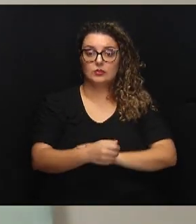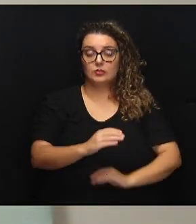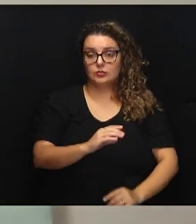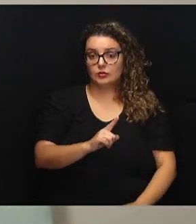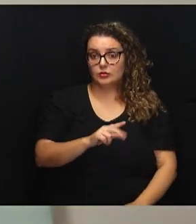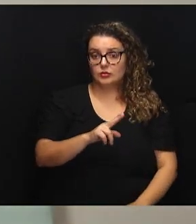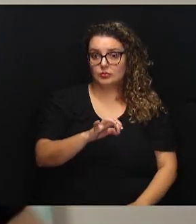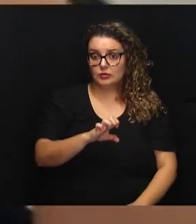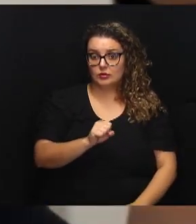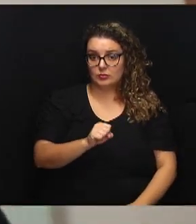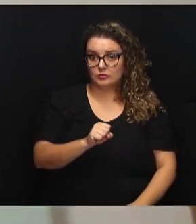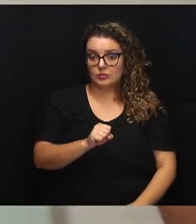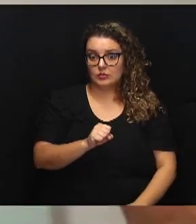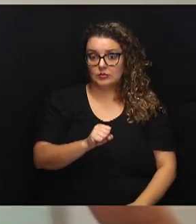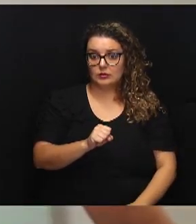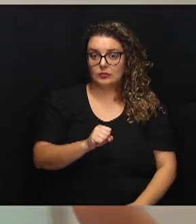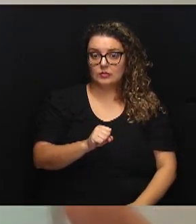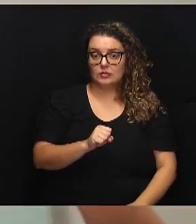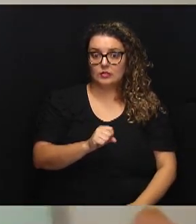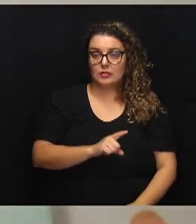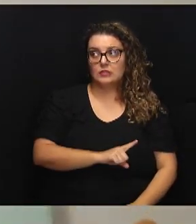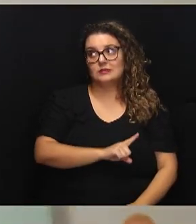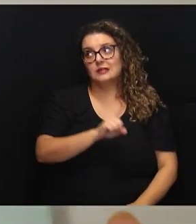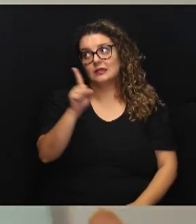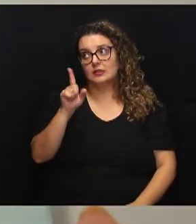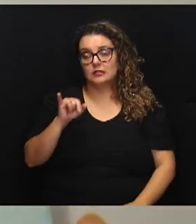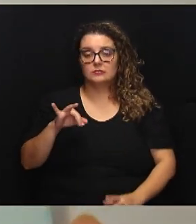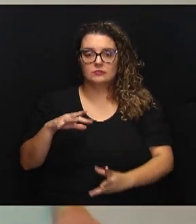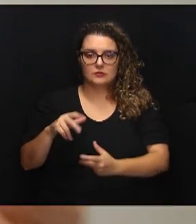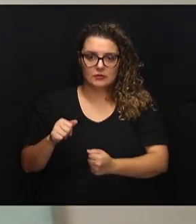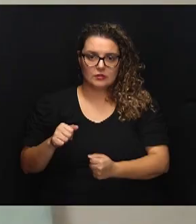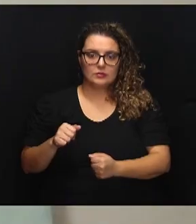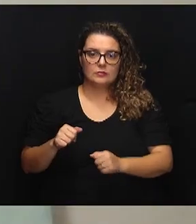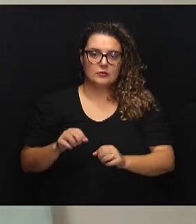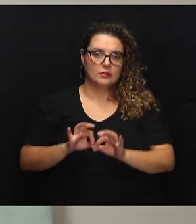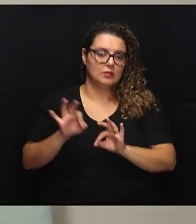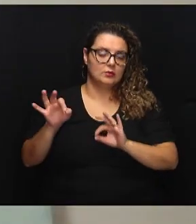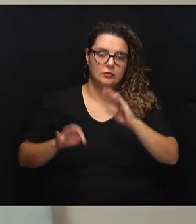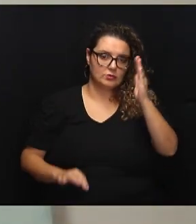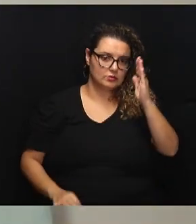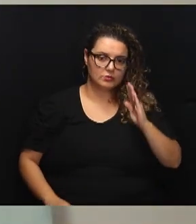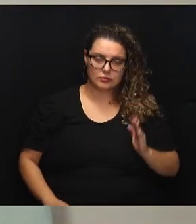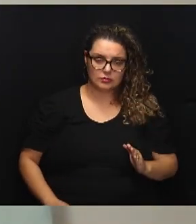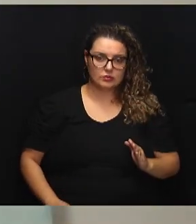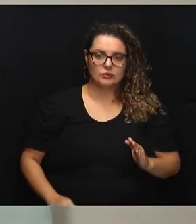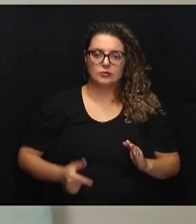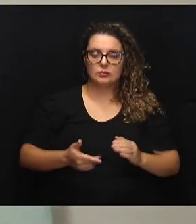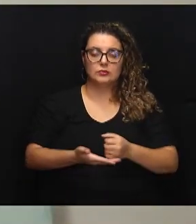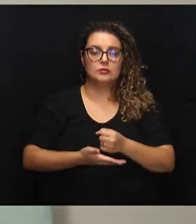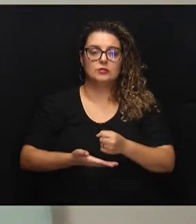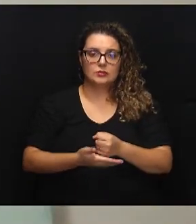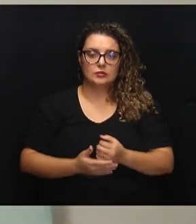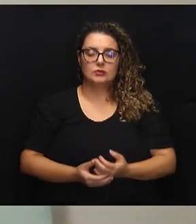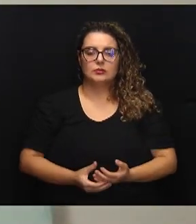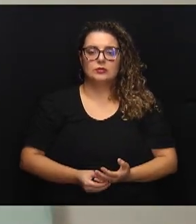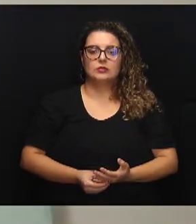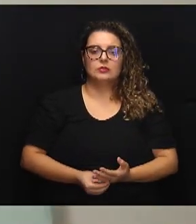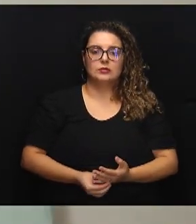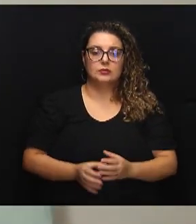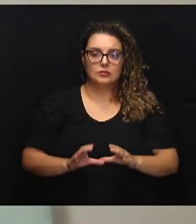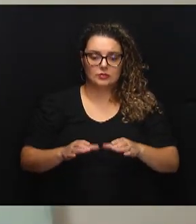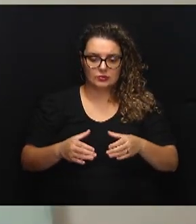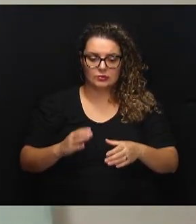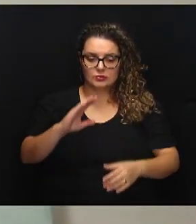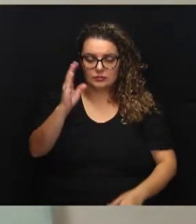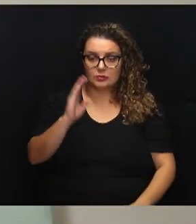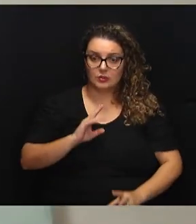né, saída precoce dos jogadores para fora do Brasil, não mantém essa base, né, no time brasileiro